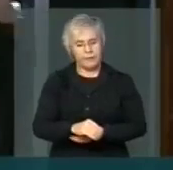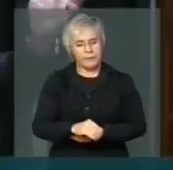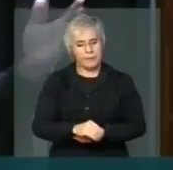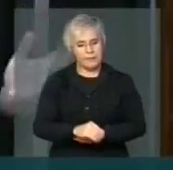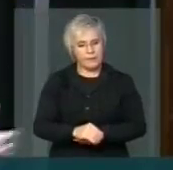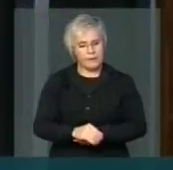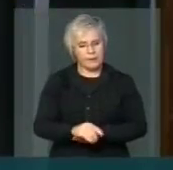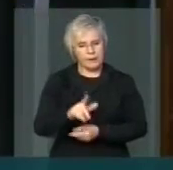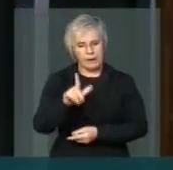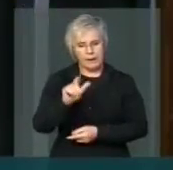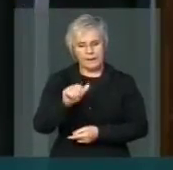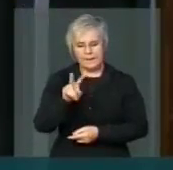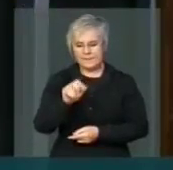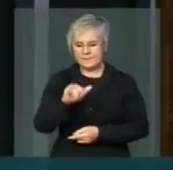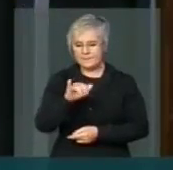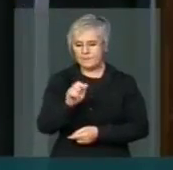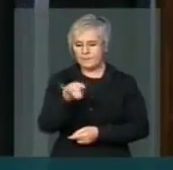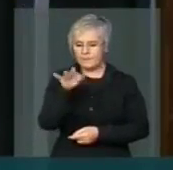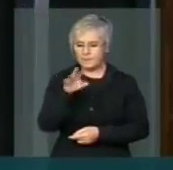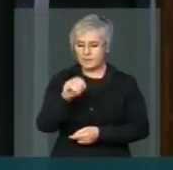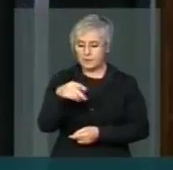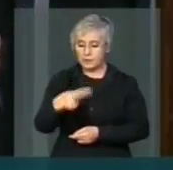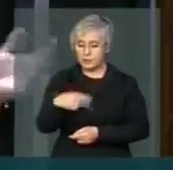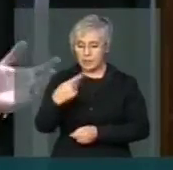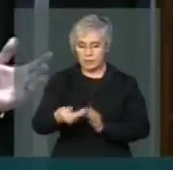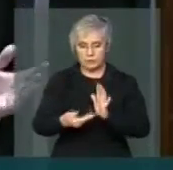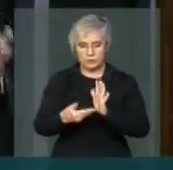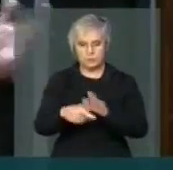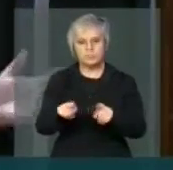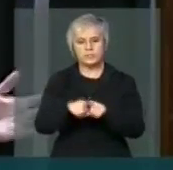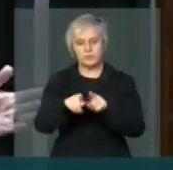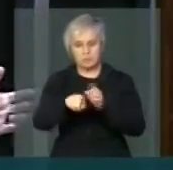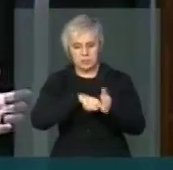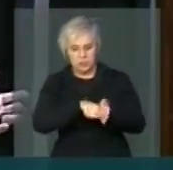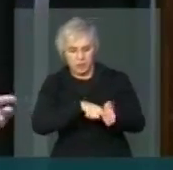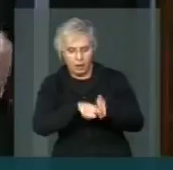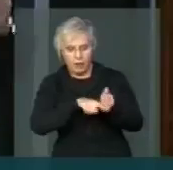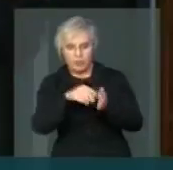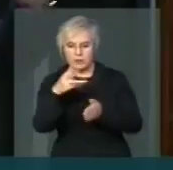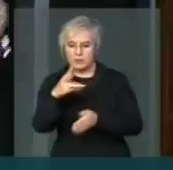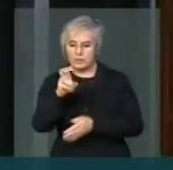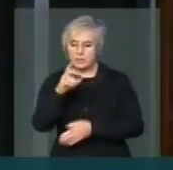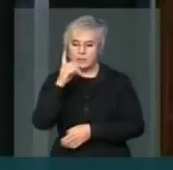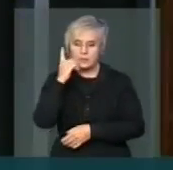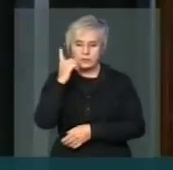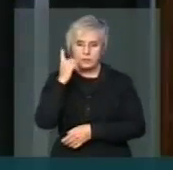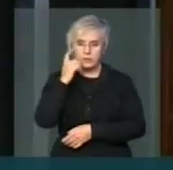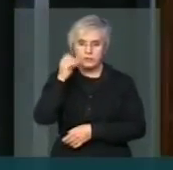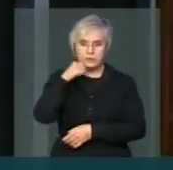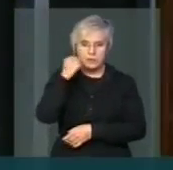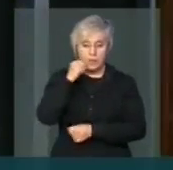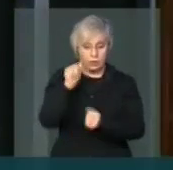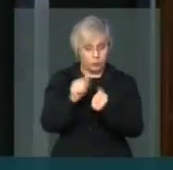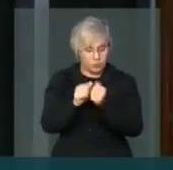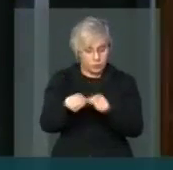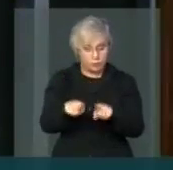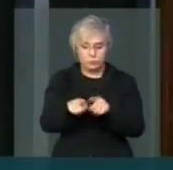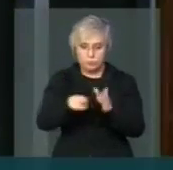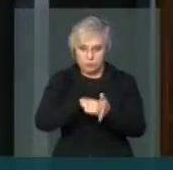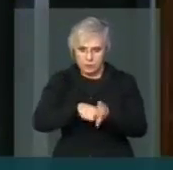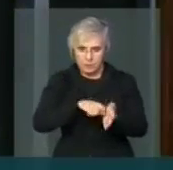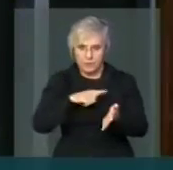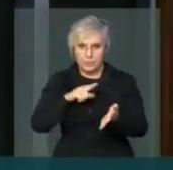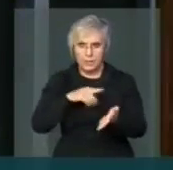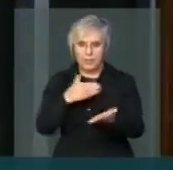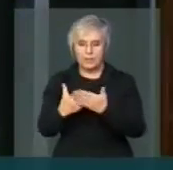ou vivamos num mundo de fantasia, ela também investiga 35 parlamentares, senadores e deputados. E